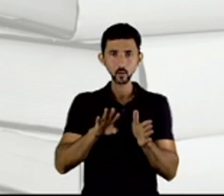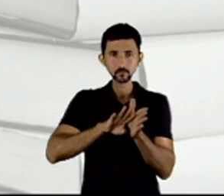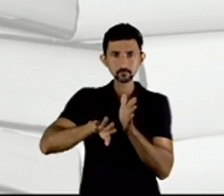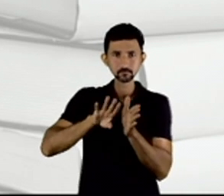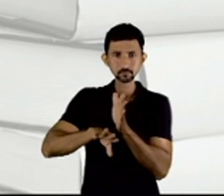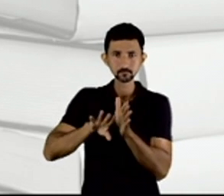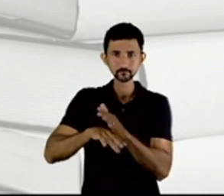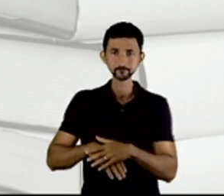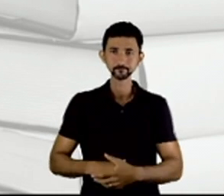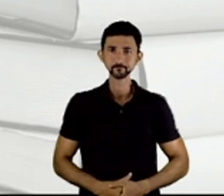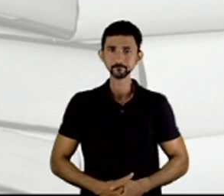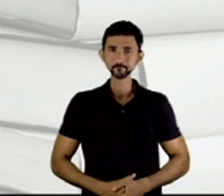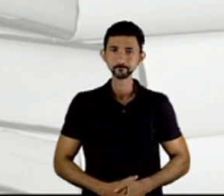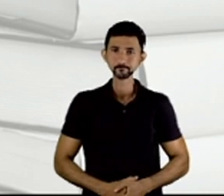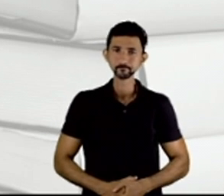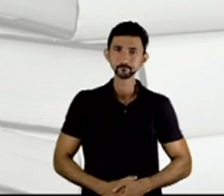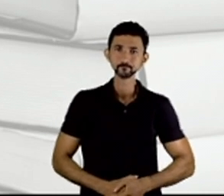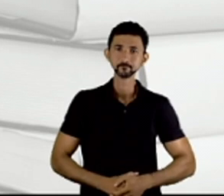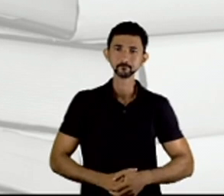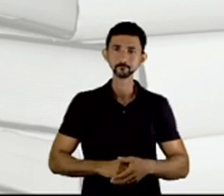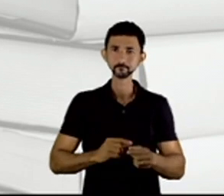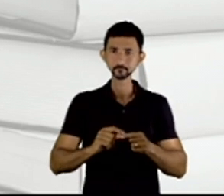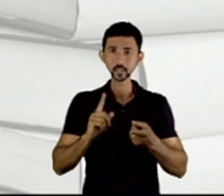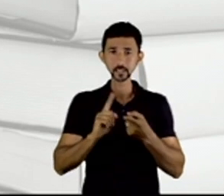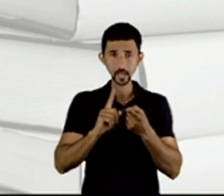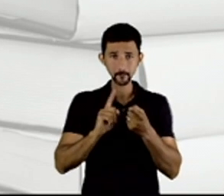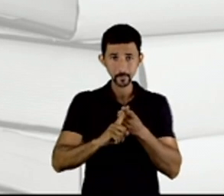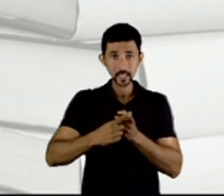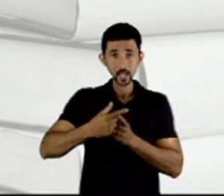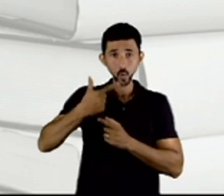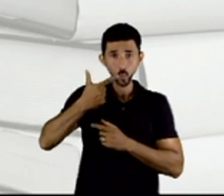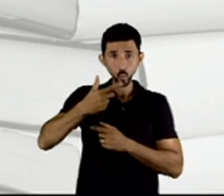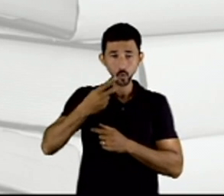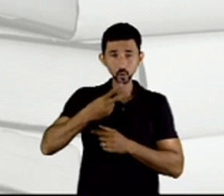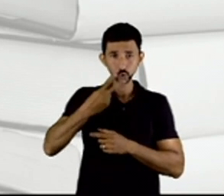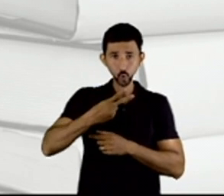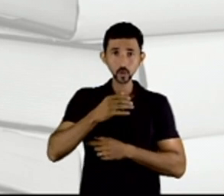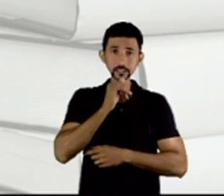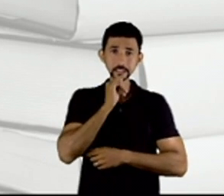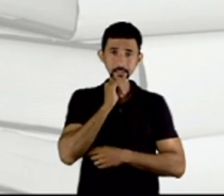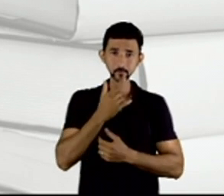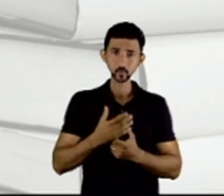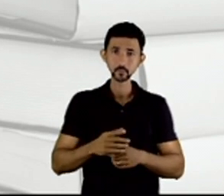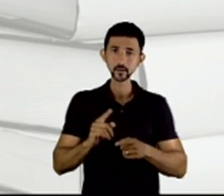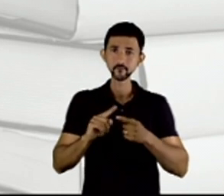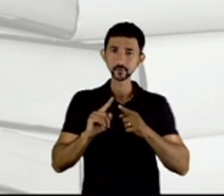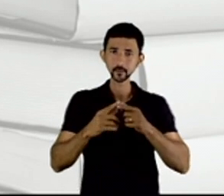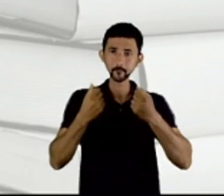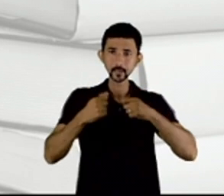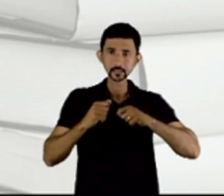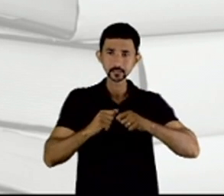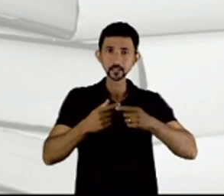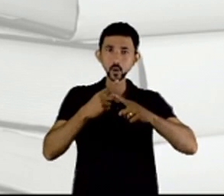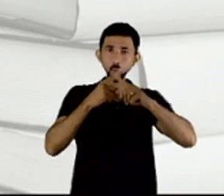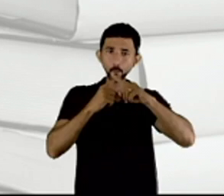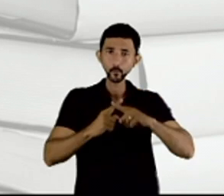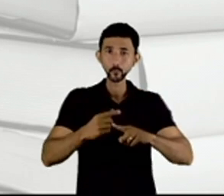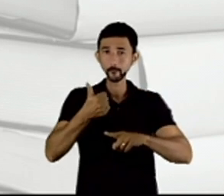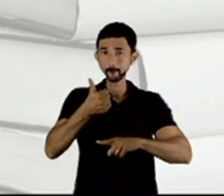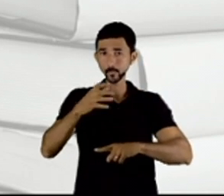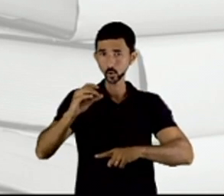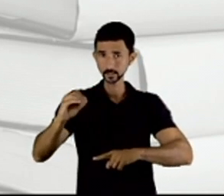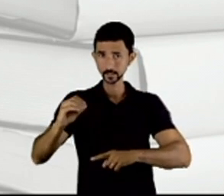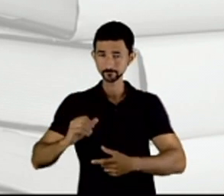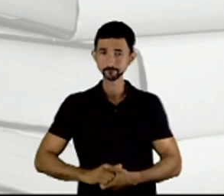eliminam. O mesmo raciocínio foi aplicado ao exemplo 2, mas dessa vez foi necessário multiplicarmos por